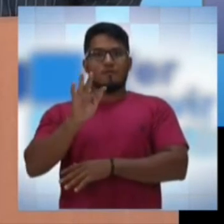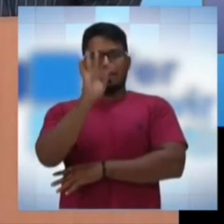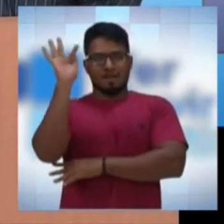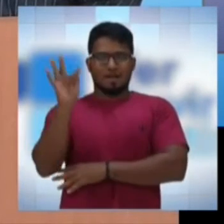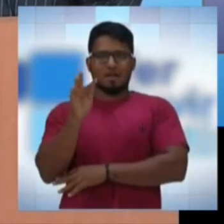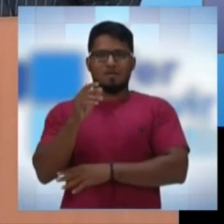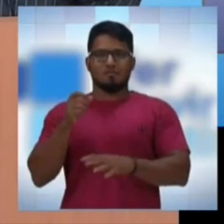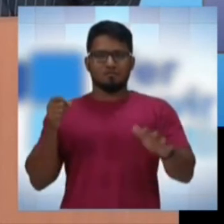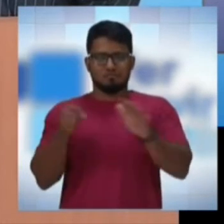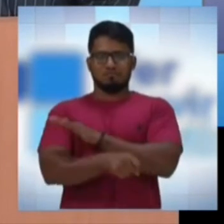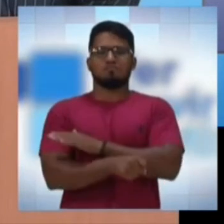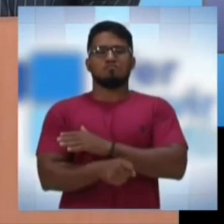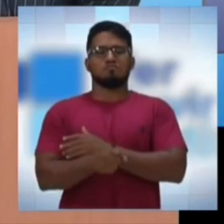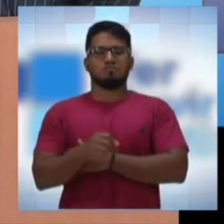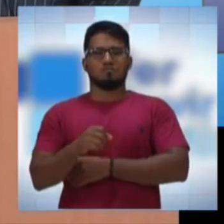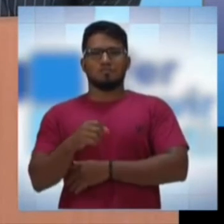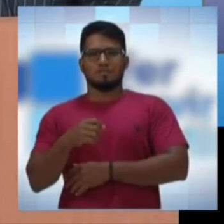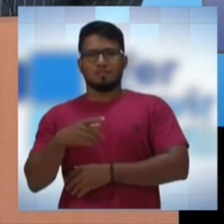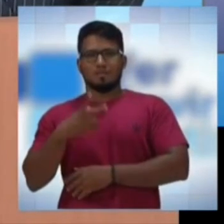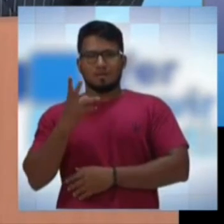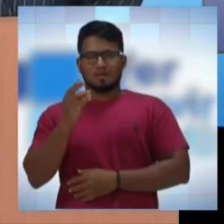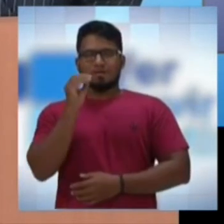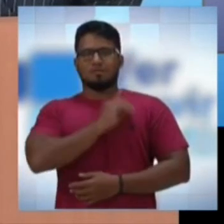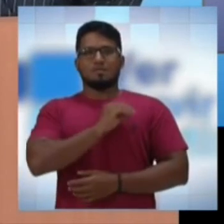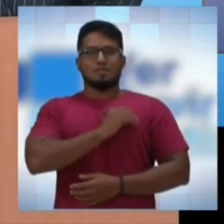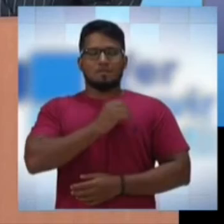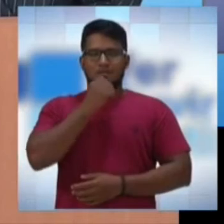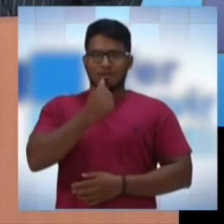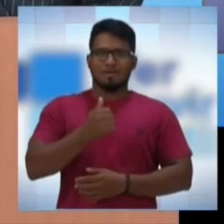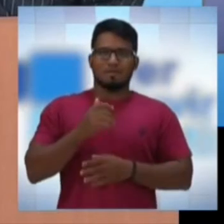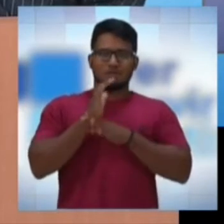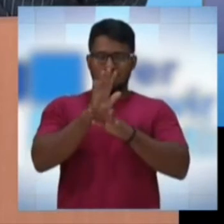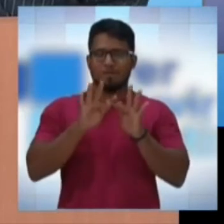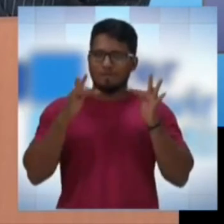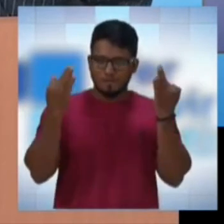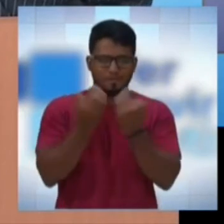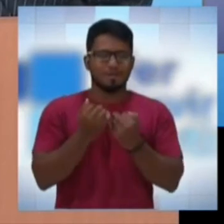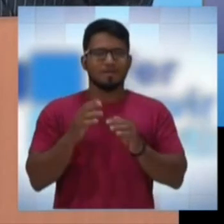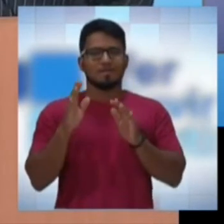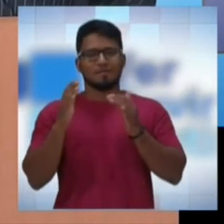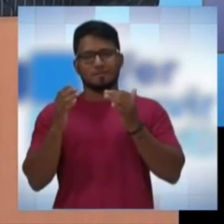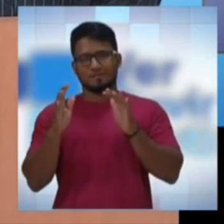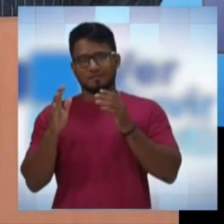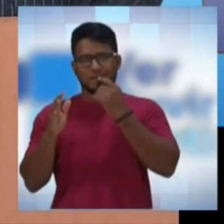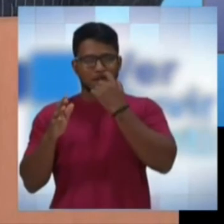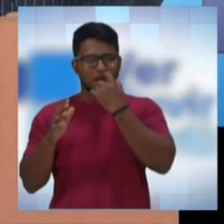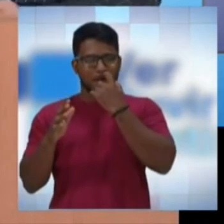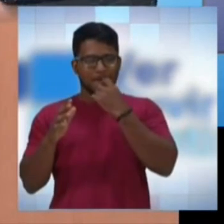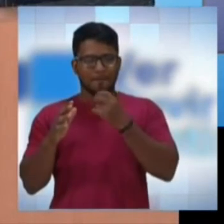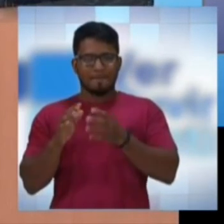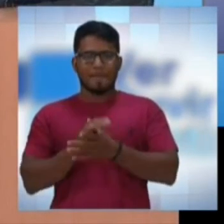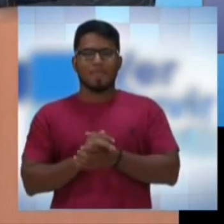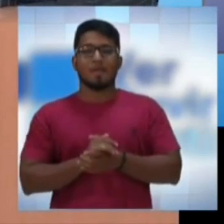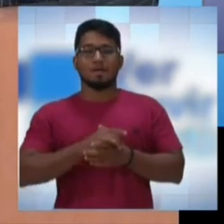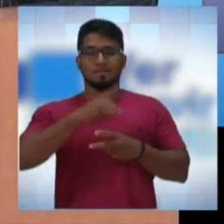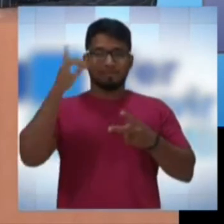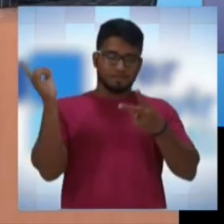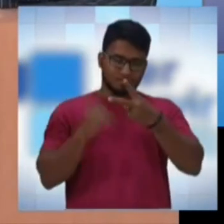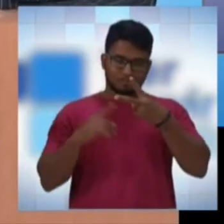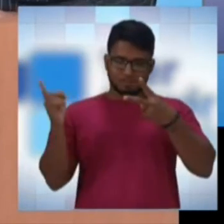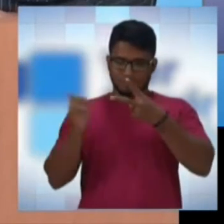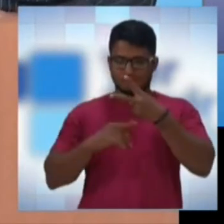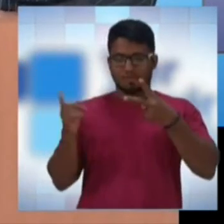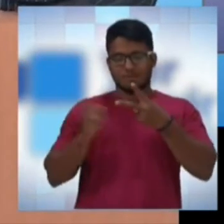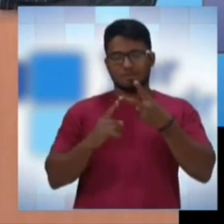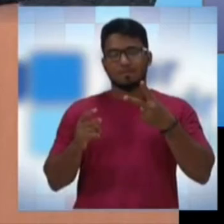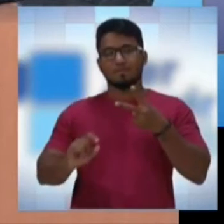Sim. Trabalhar em um emprego de 7,5 mil para casa. Tá certo. Não, mas eu não reclamo dos meus, não. Tá certo. E